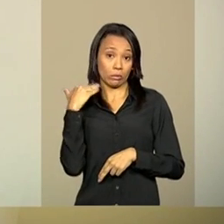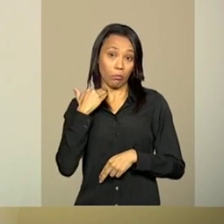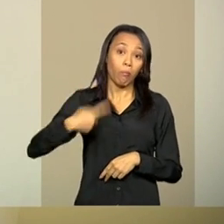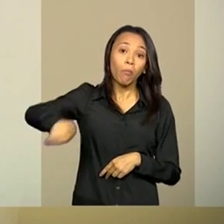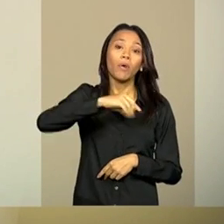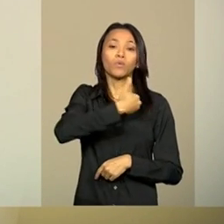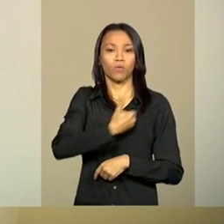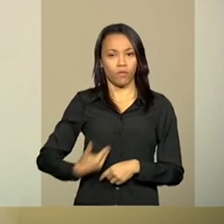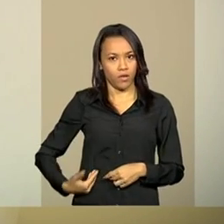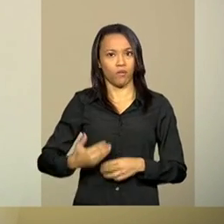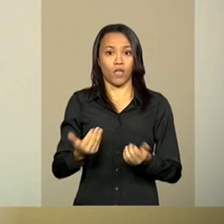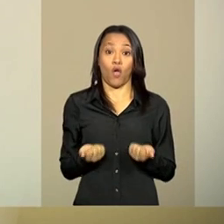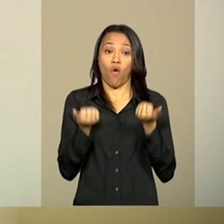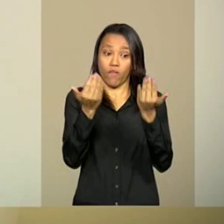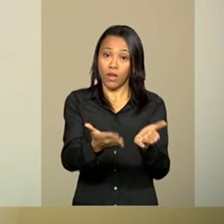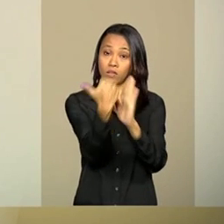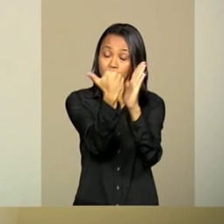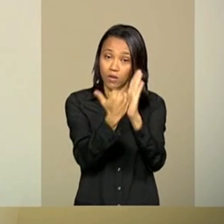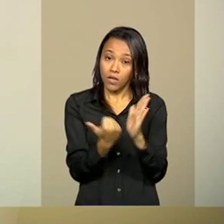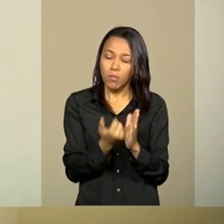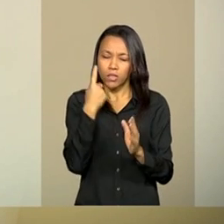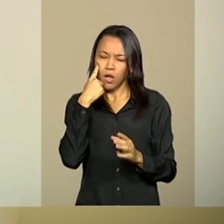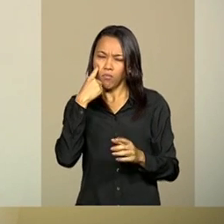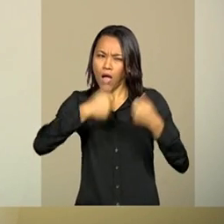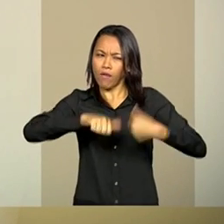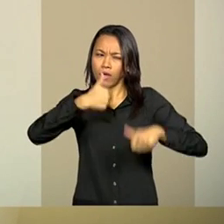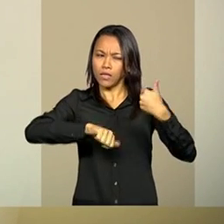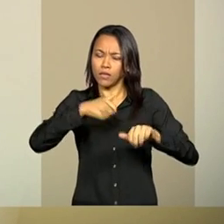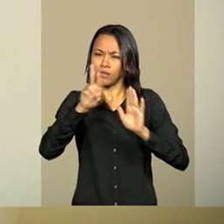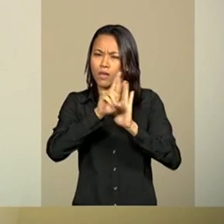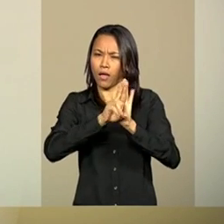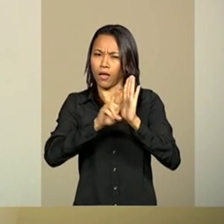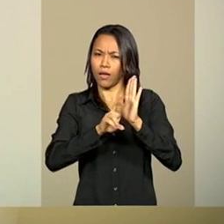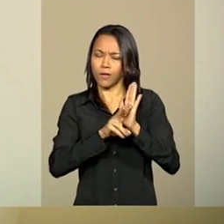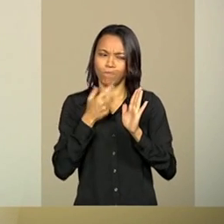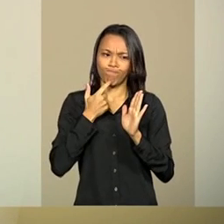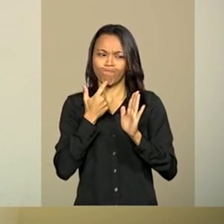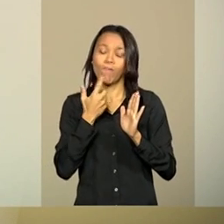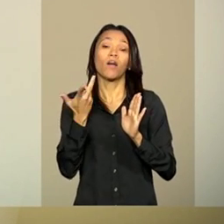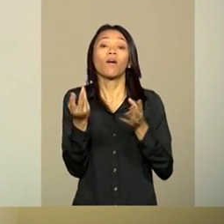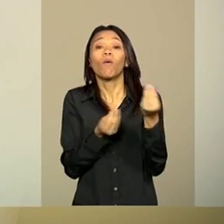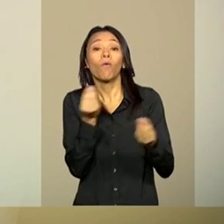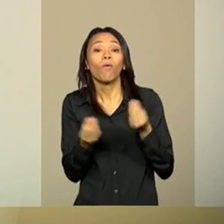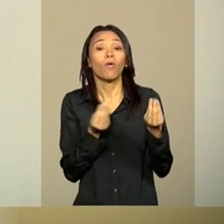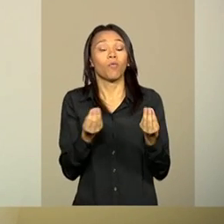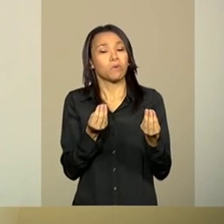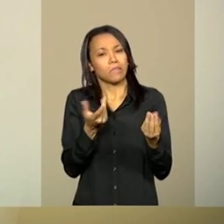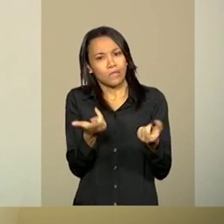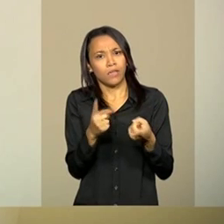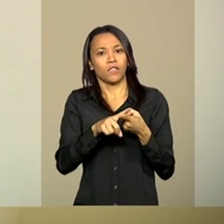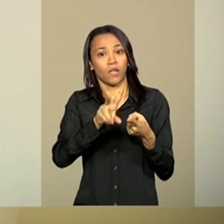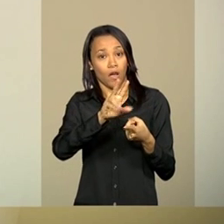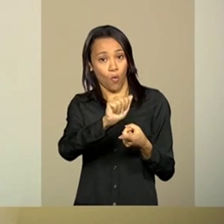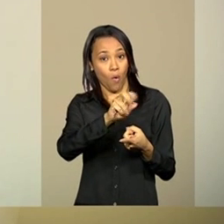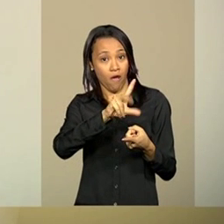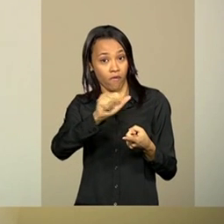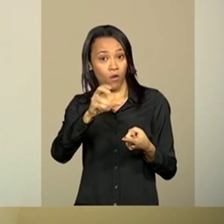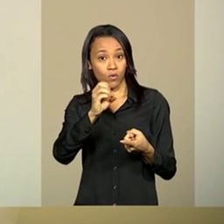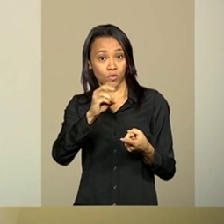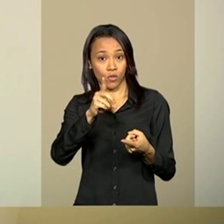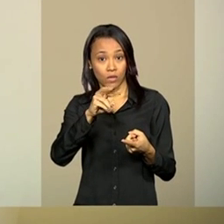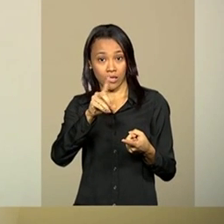crescer estão avaliando os mecanismos necessários para estabelecer seja o aval solidário